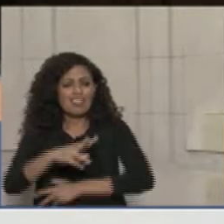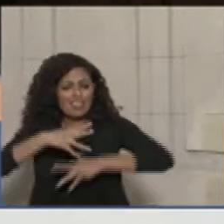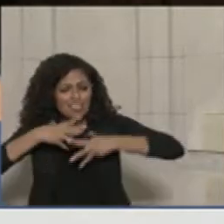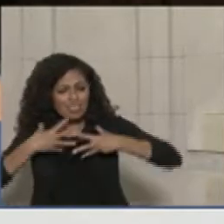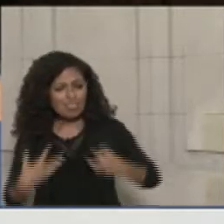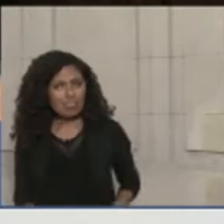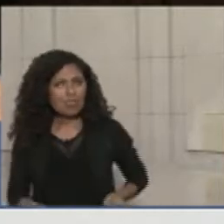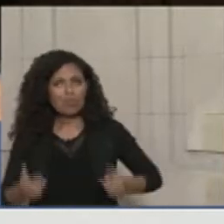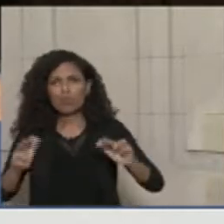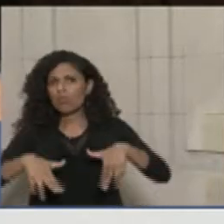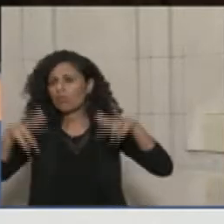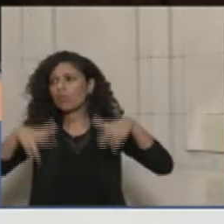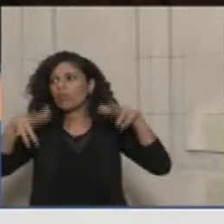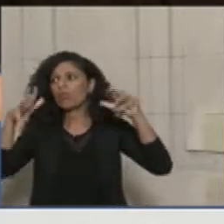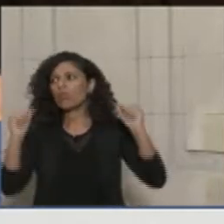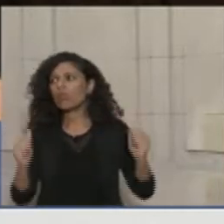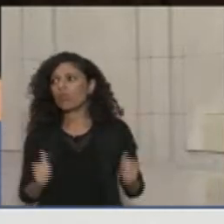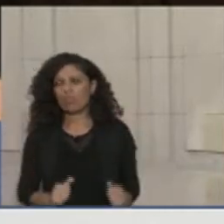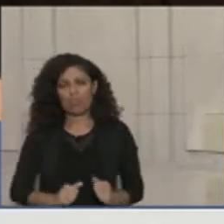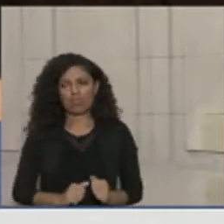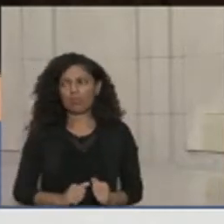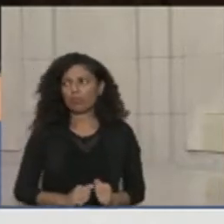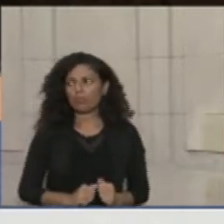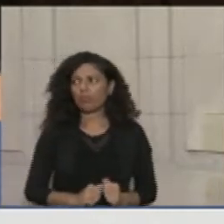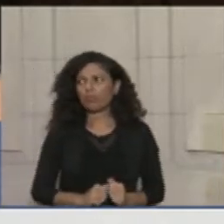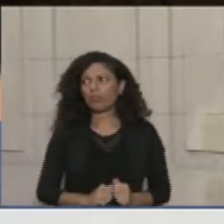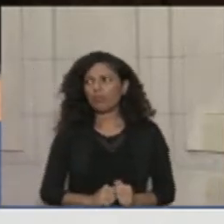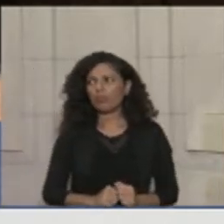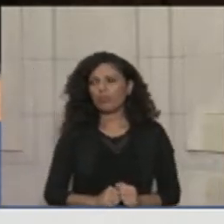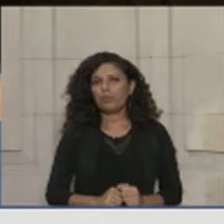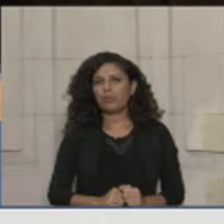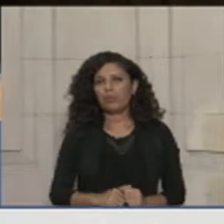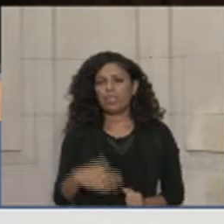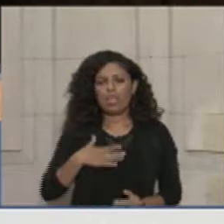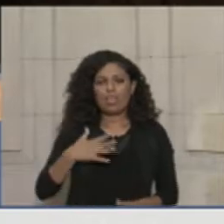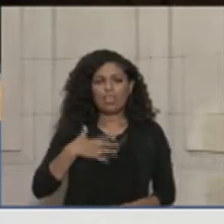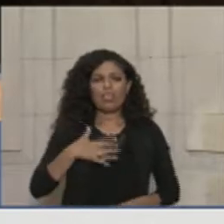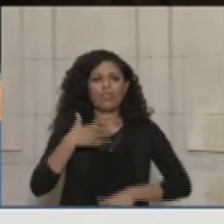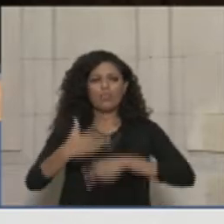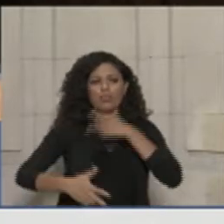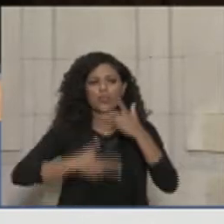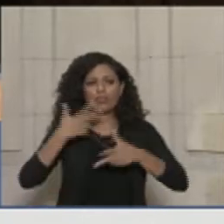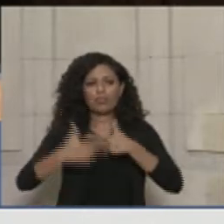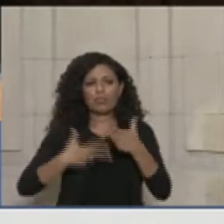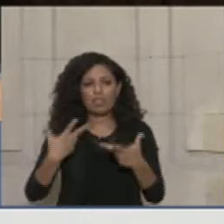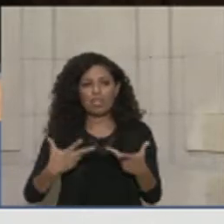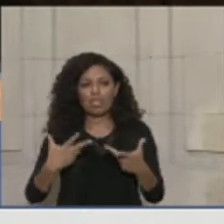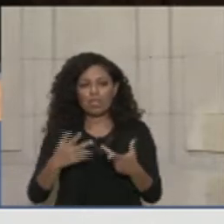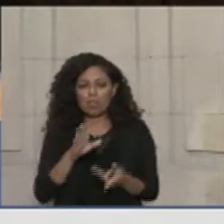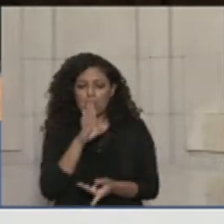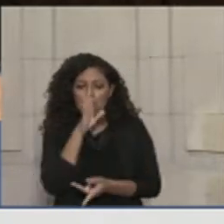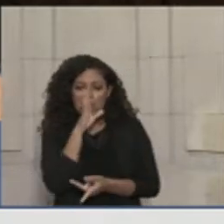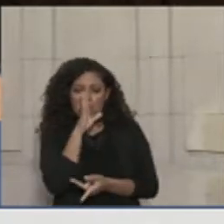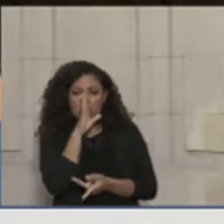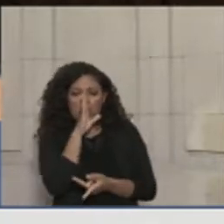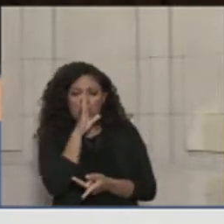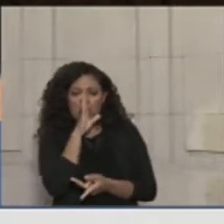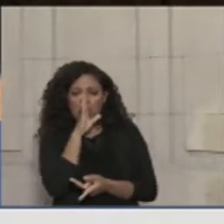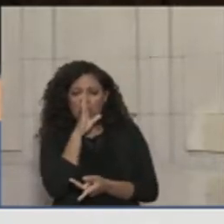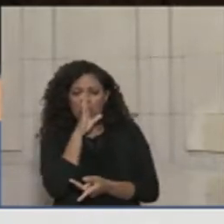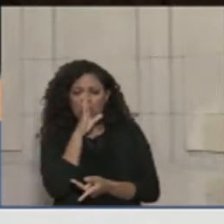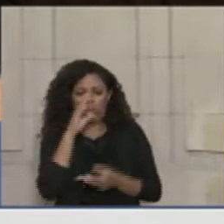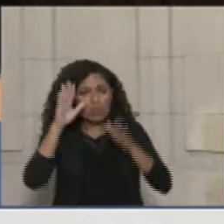inaceitável. E eu não poderia deixar passar esta semana